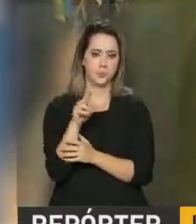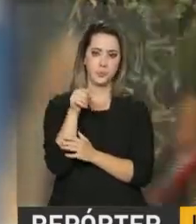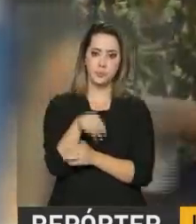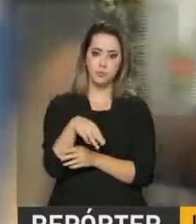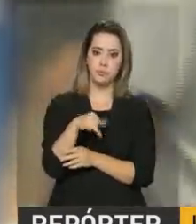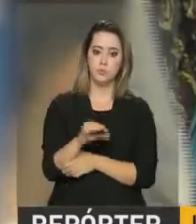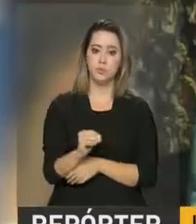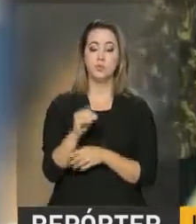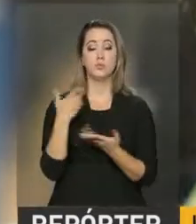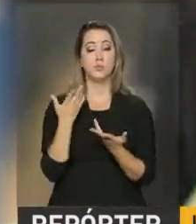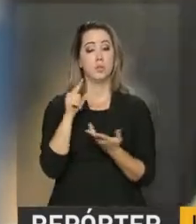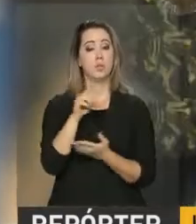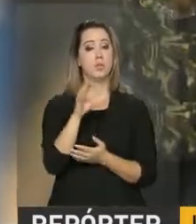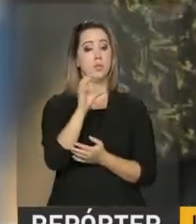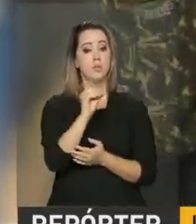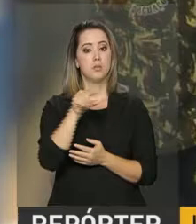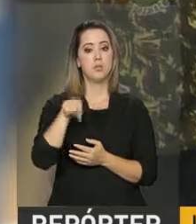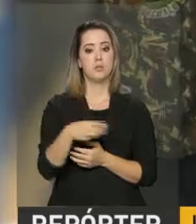maio deste ano, o índice foi de